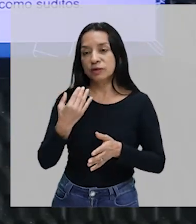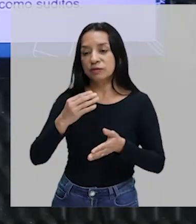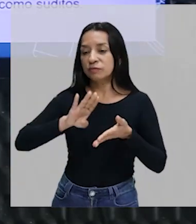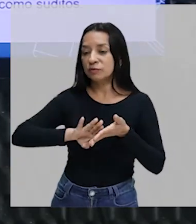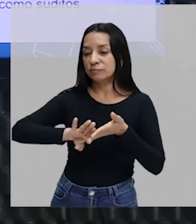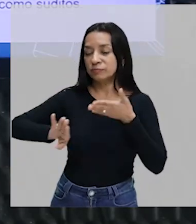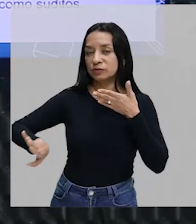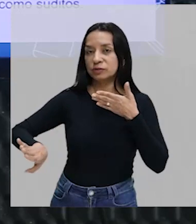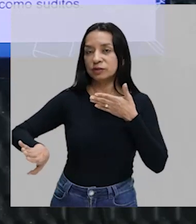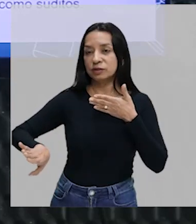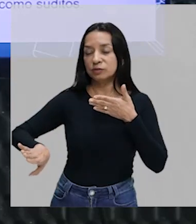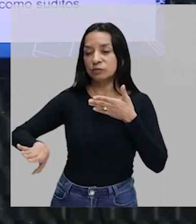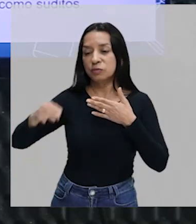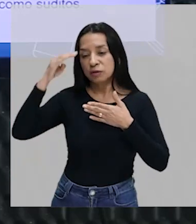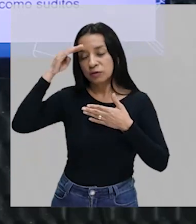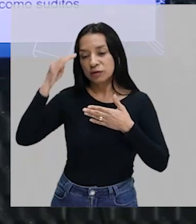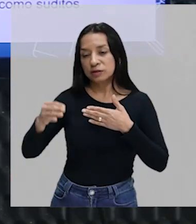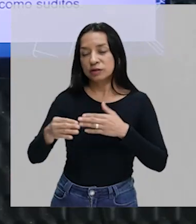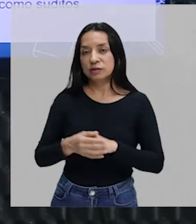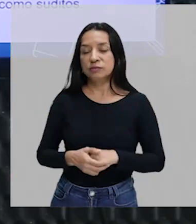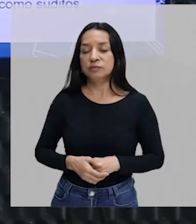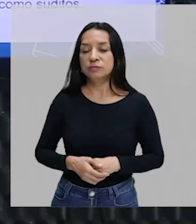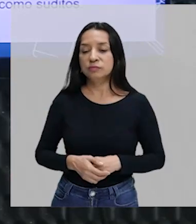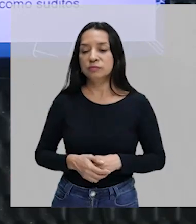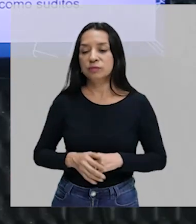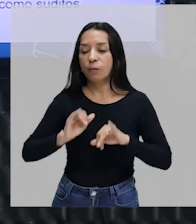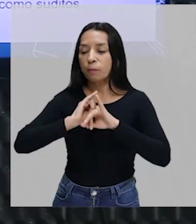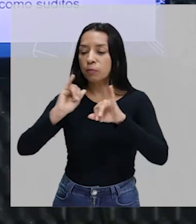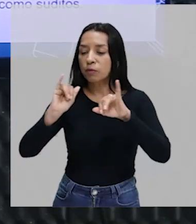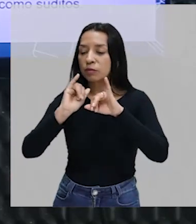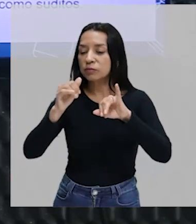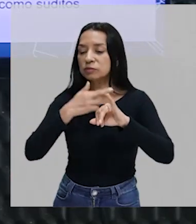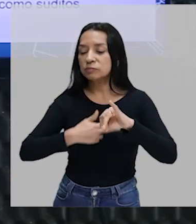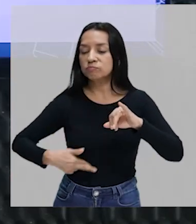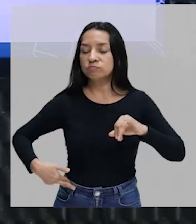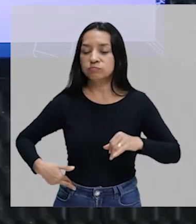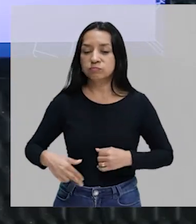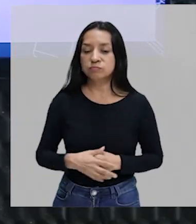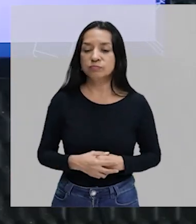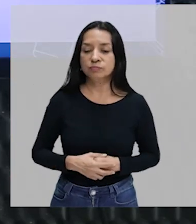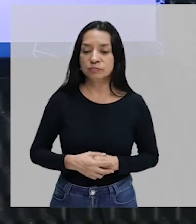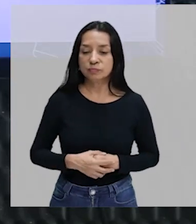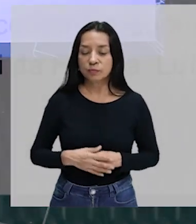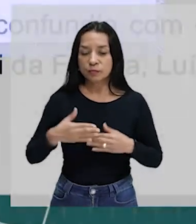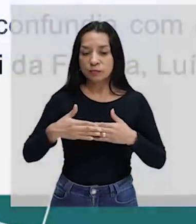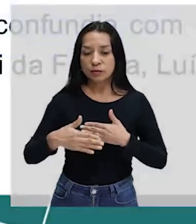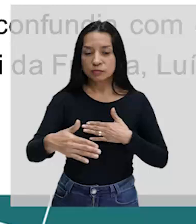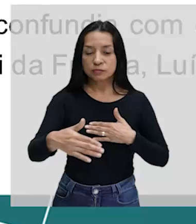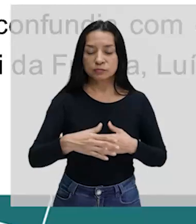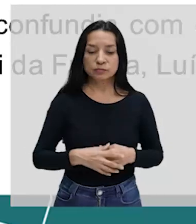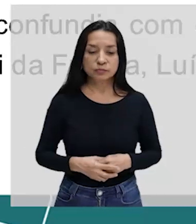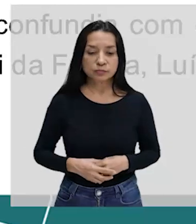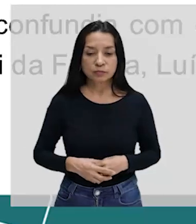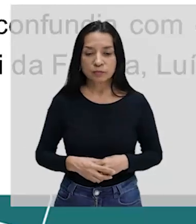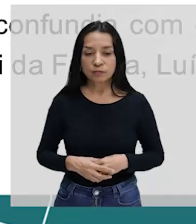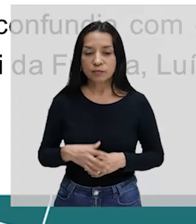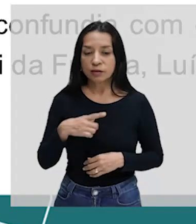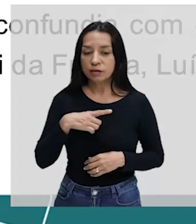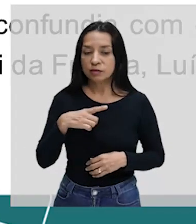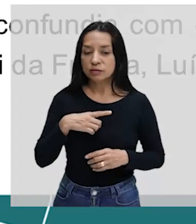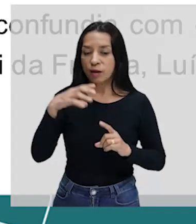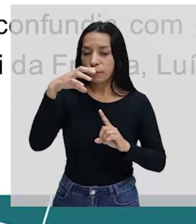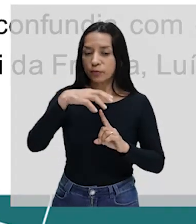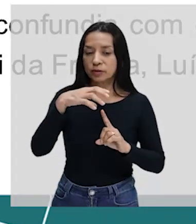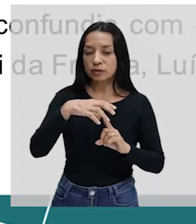exército durante lá a proclamação da República. Ok? Vamos adiante. Existem monarquias